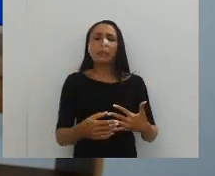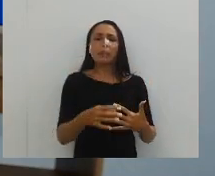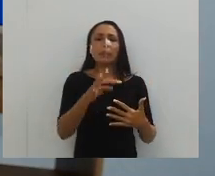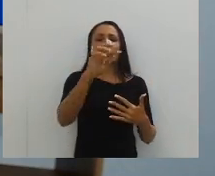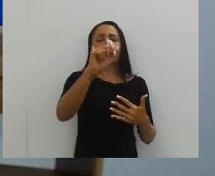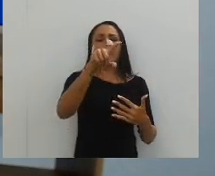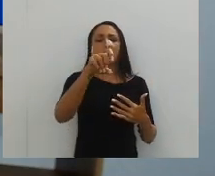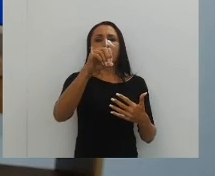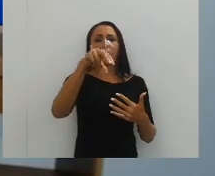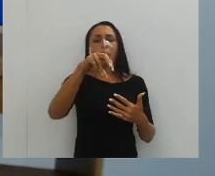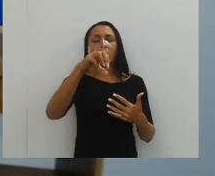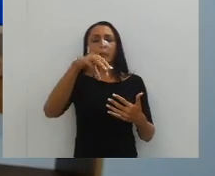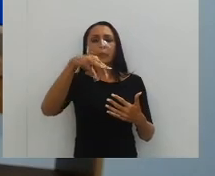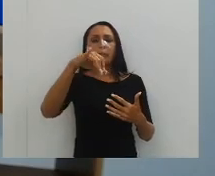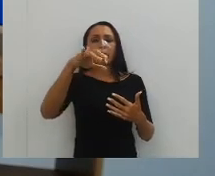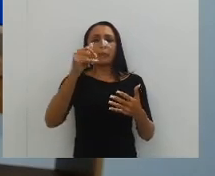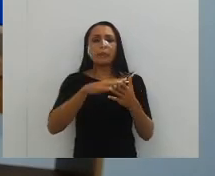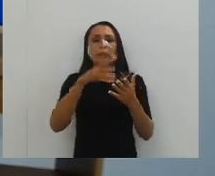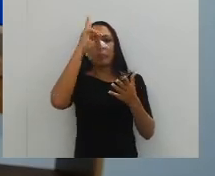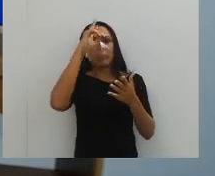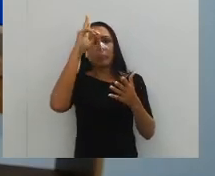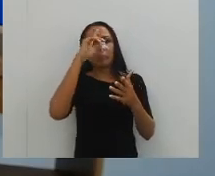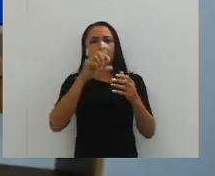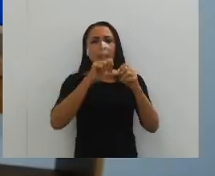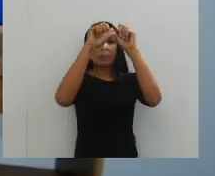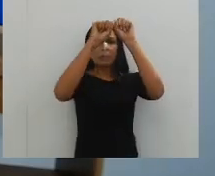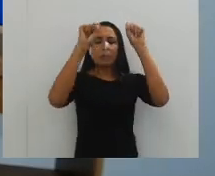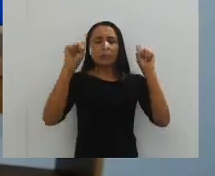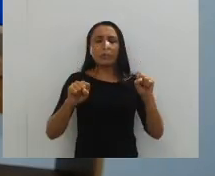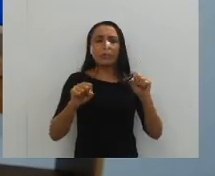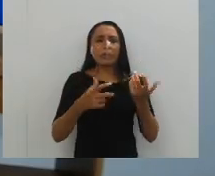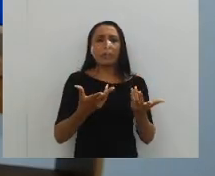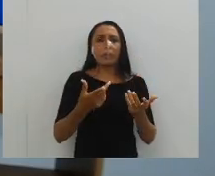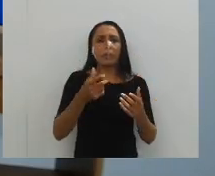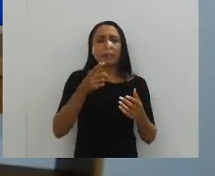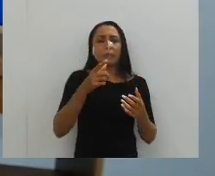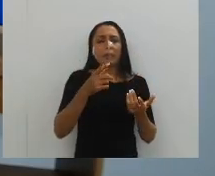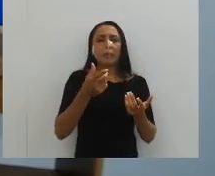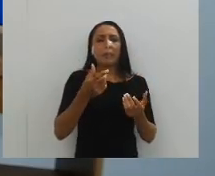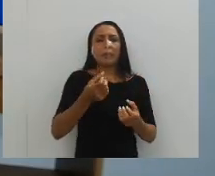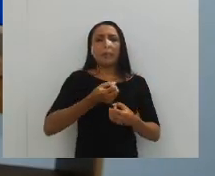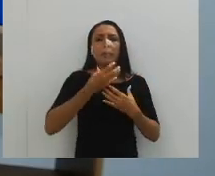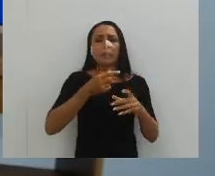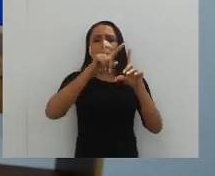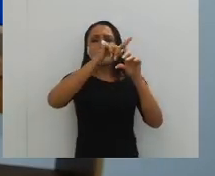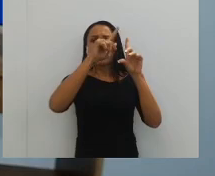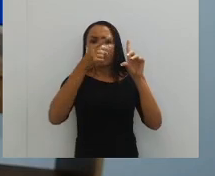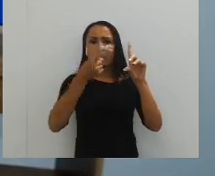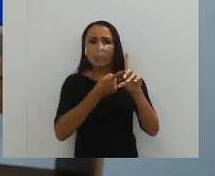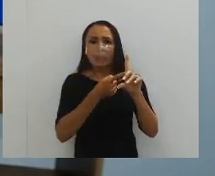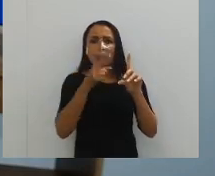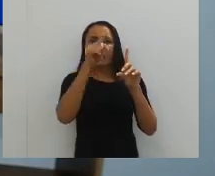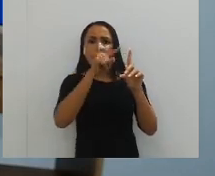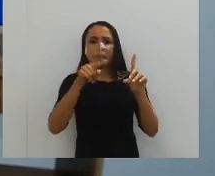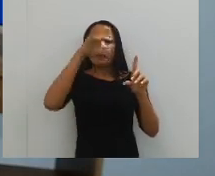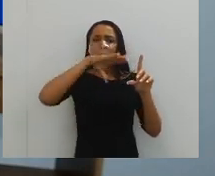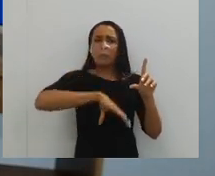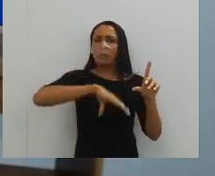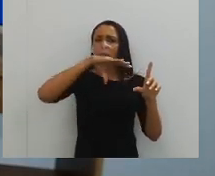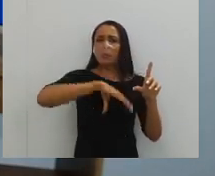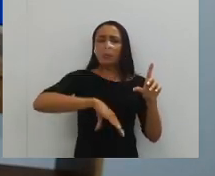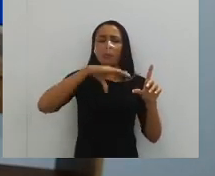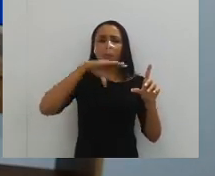tá? Lembrem que nas semanas passadas a gente viu sistemas reprodutores, a gente viu gravidez, a gente viu ciclo menstrual, a gente viu